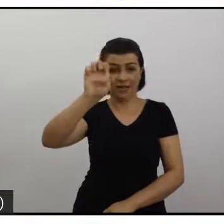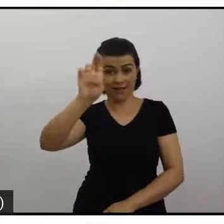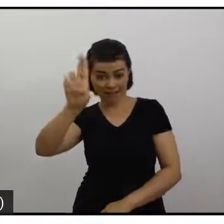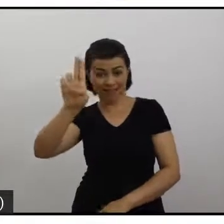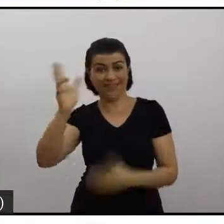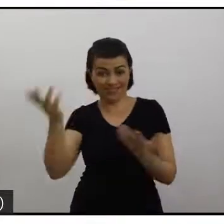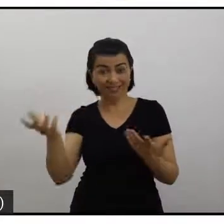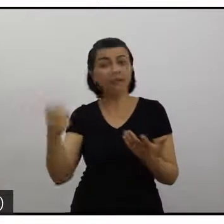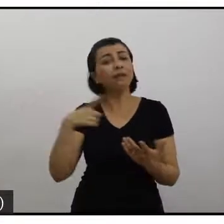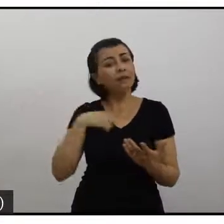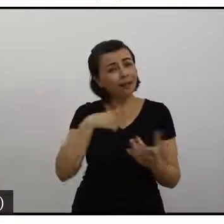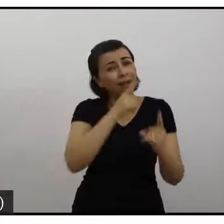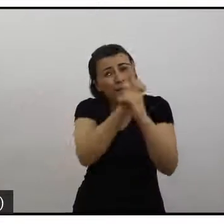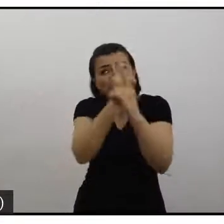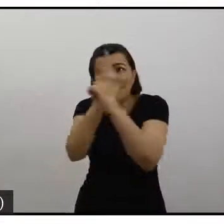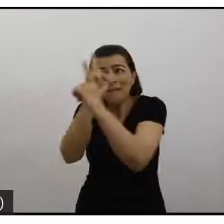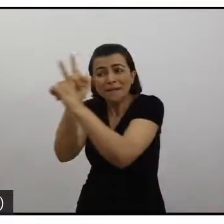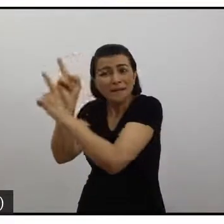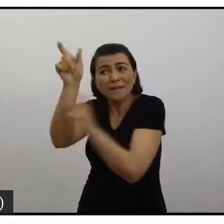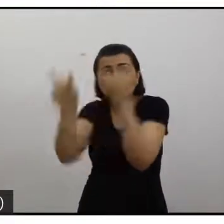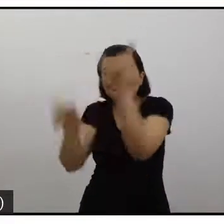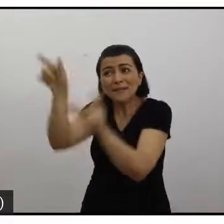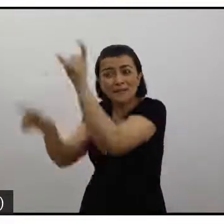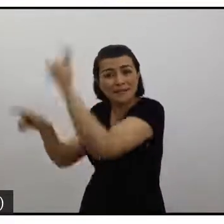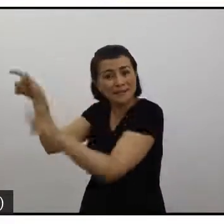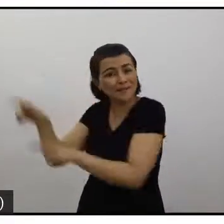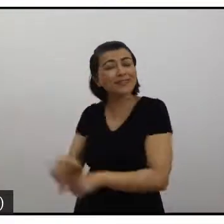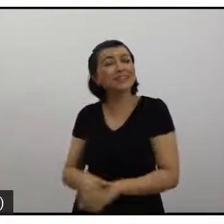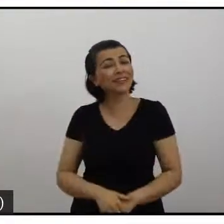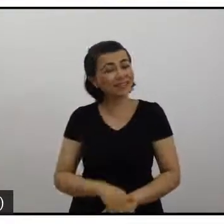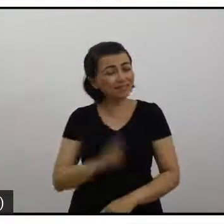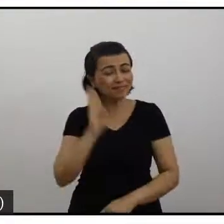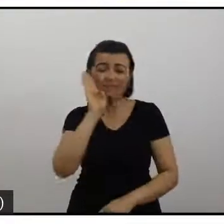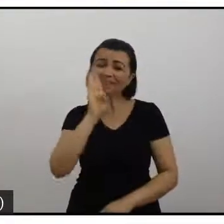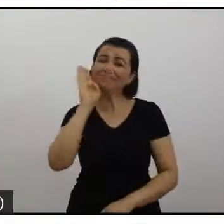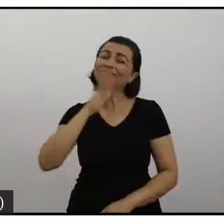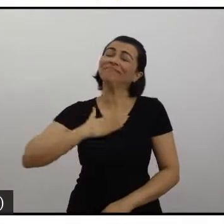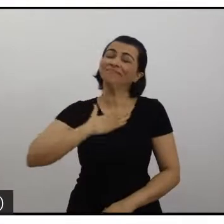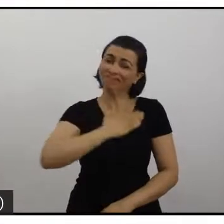rituais, né? Rituais que acabam sendo